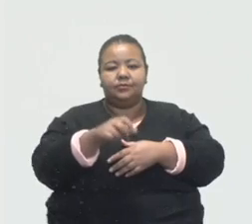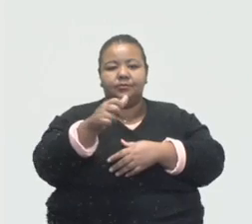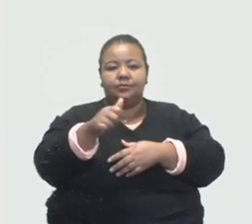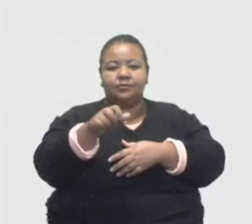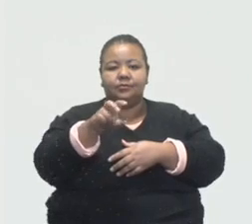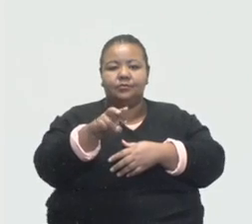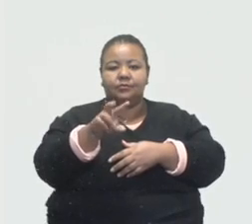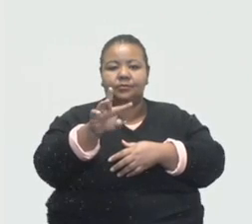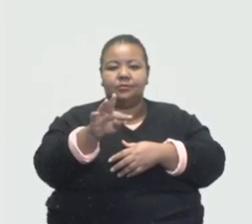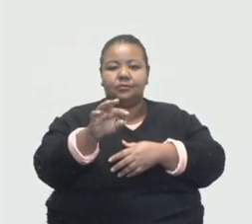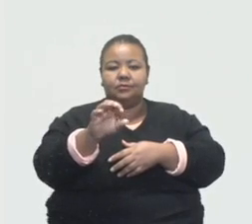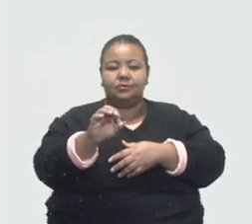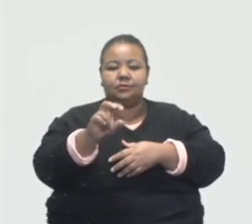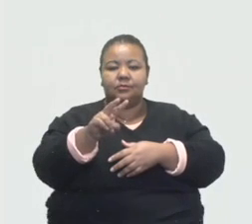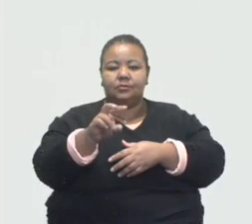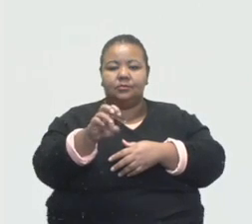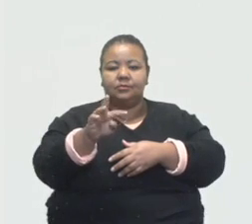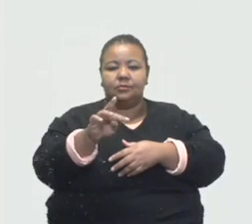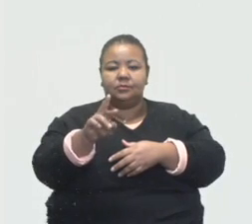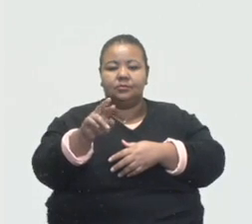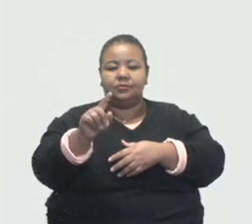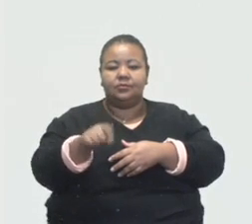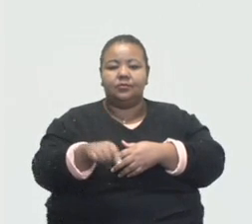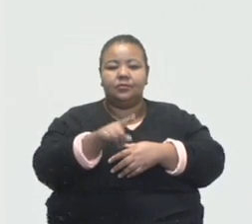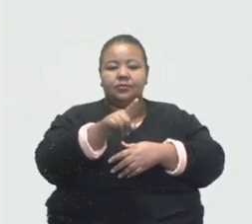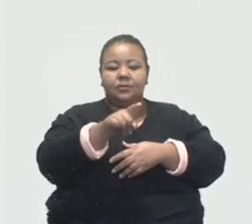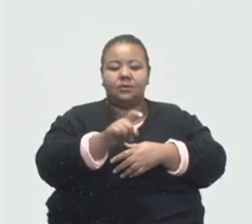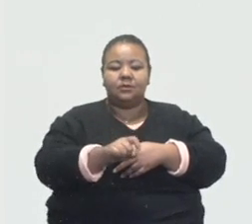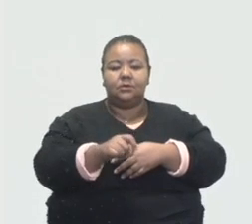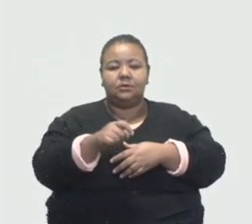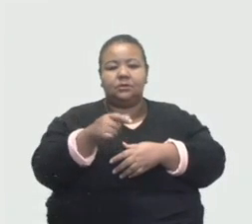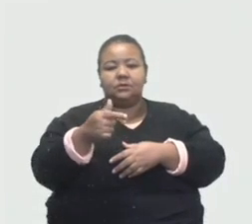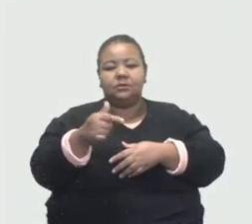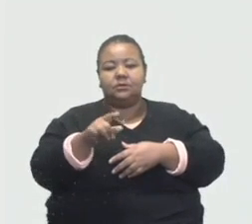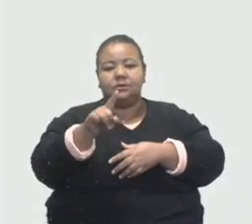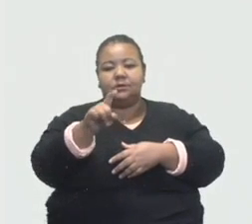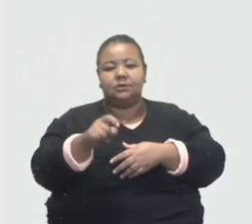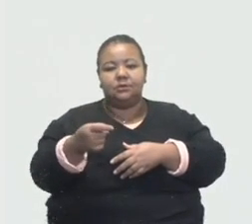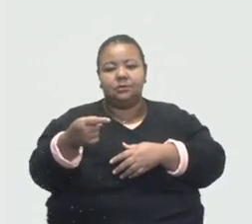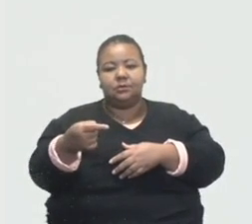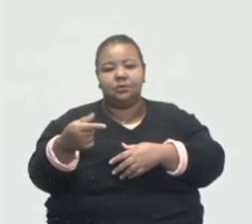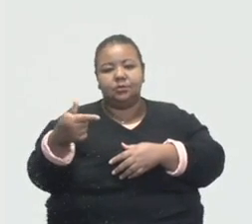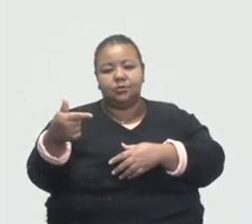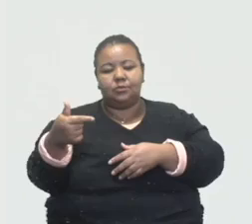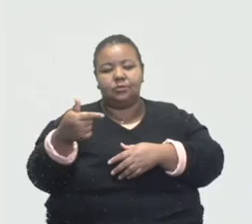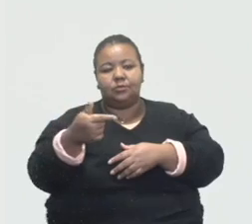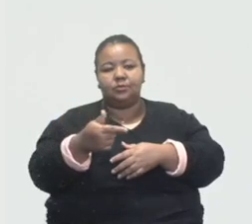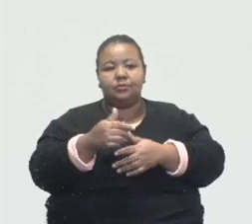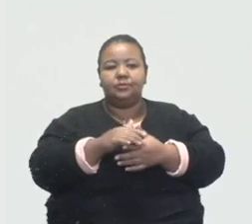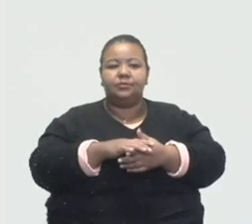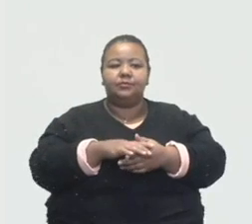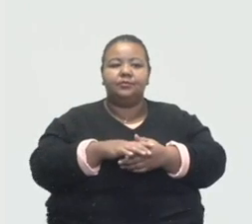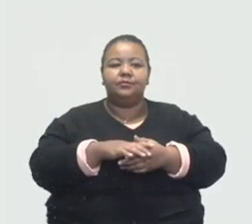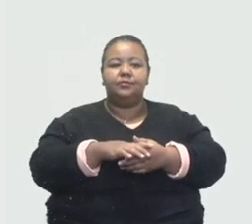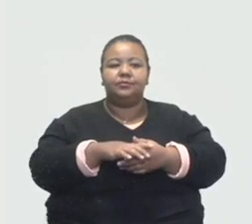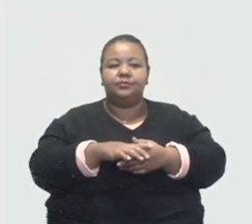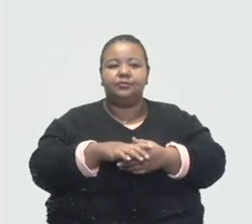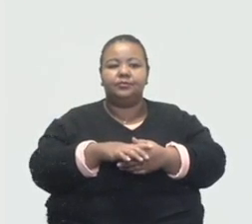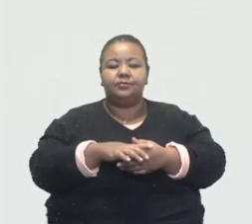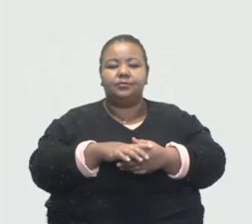autovetor, nós teremos que ele vai ser x menos 2. Ou ainda, colocando em evidência,